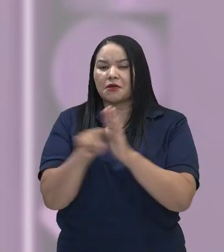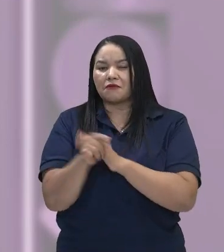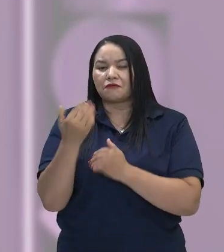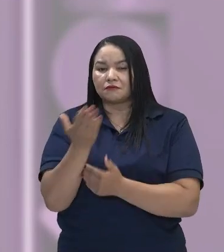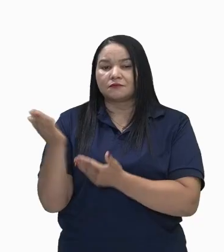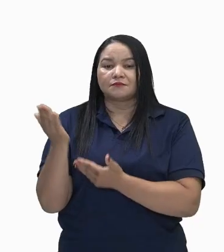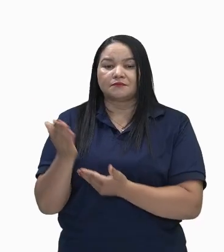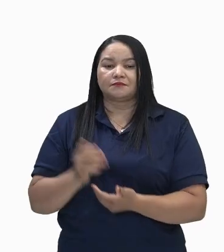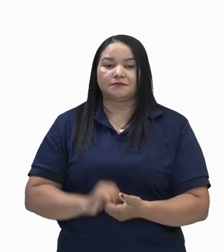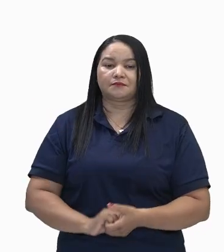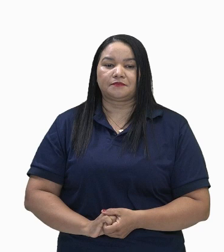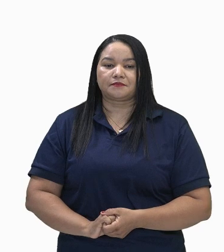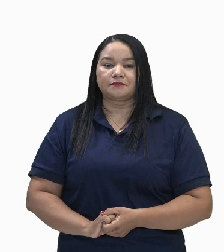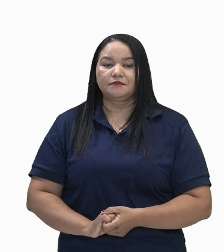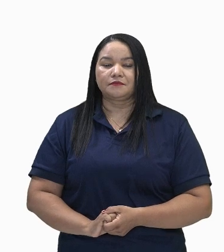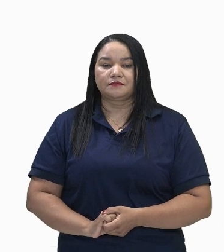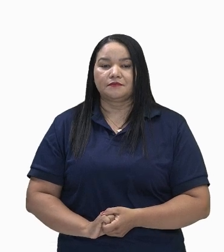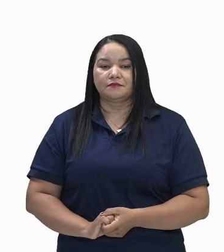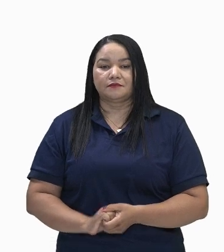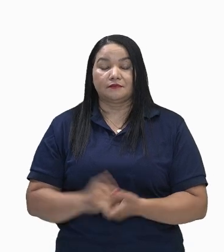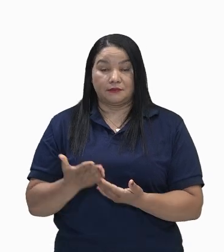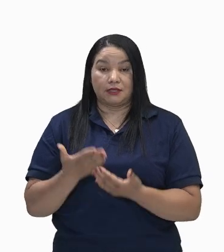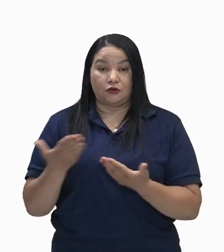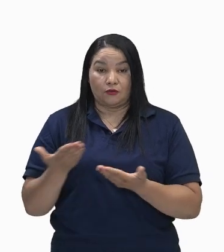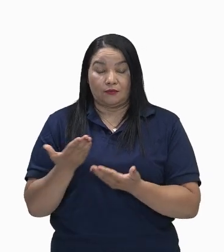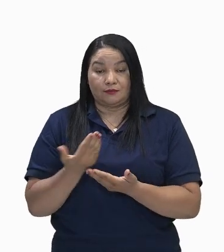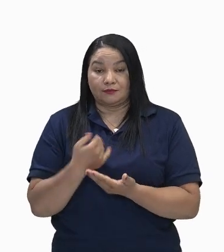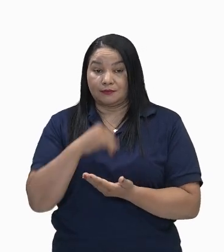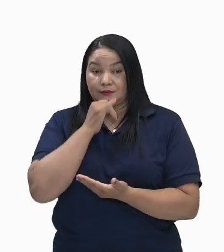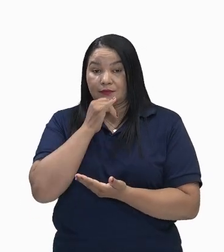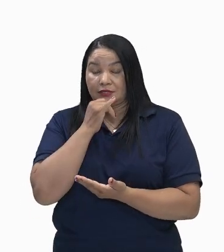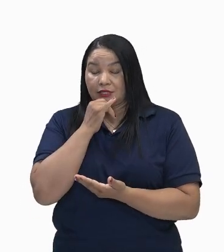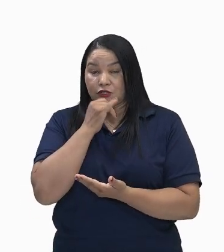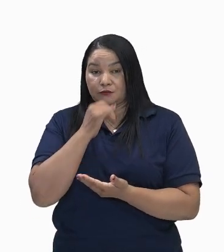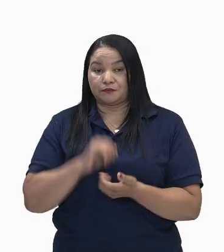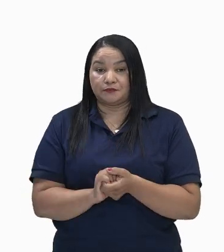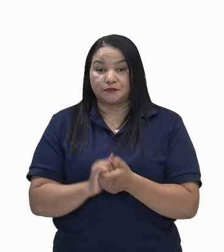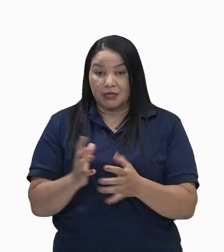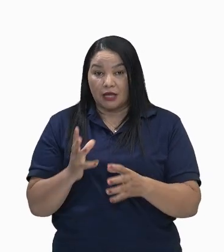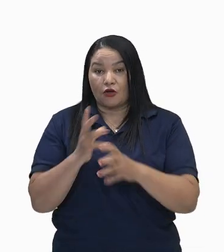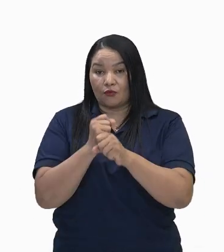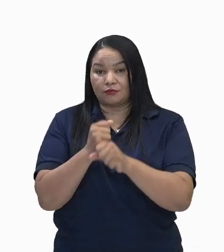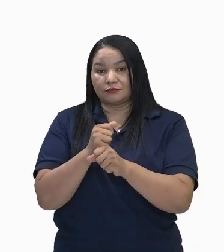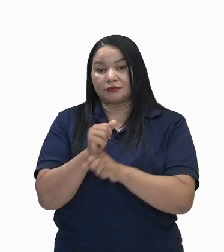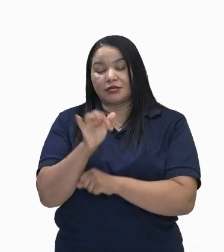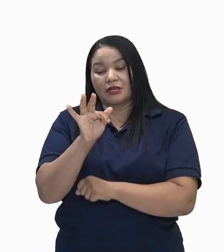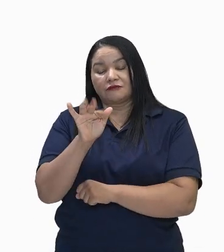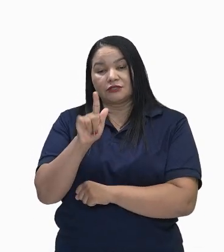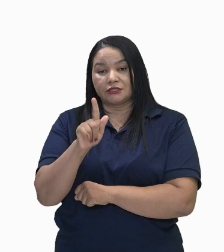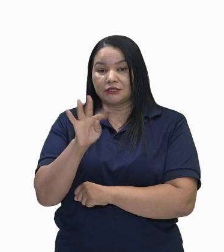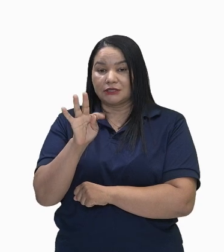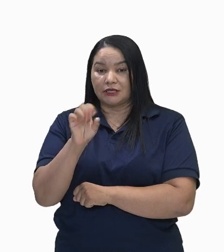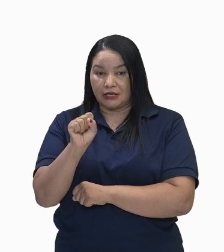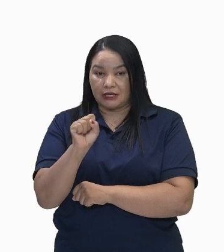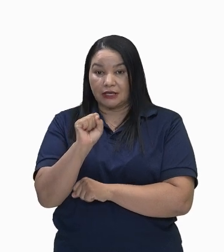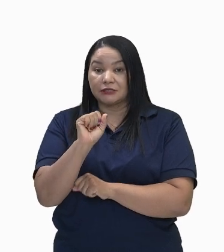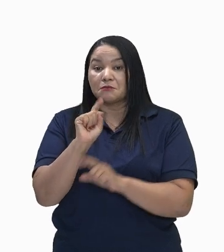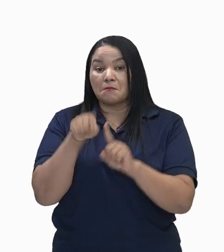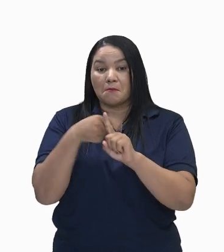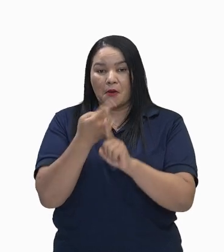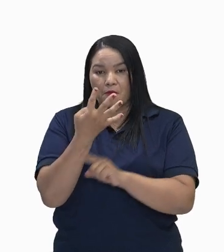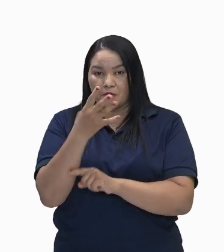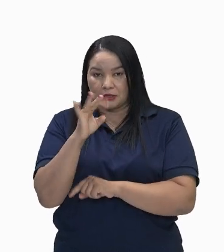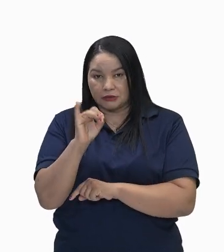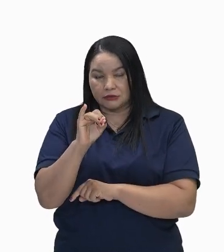acompanha. Então, tenho aqui um exemplo prático envolvendo o cálculo do FGTS, ou melhor, envolvendo o cálculo da multa do FGTS.